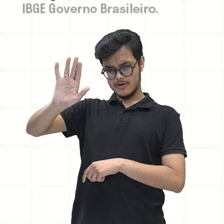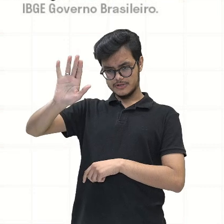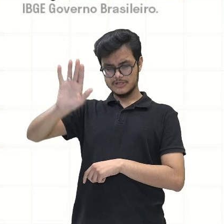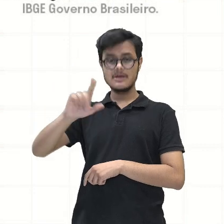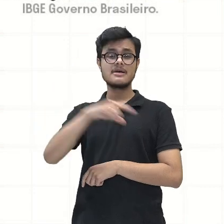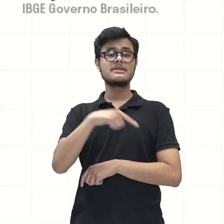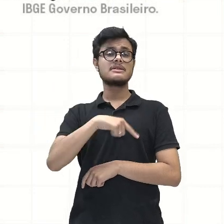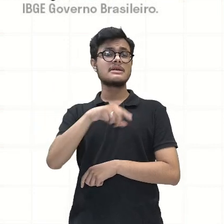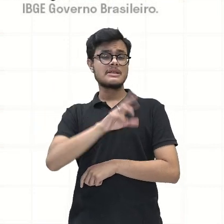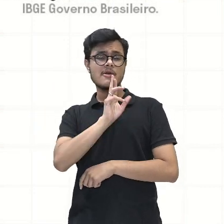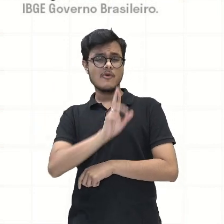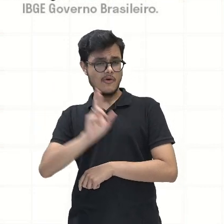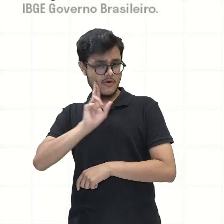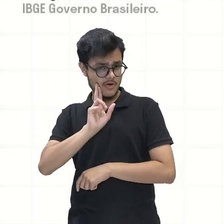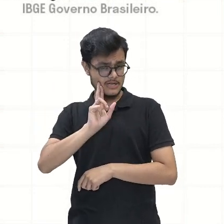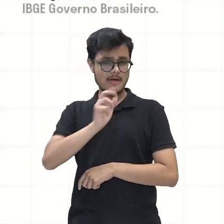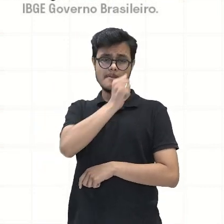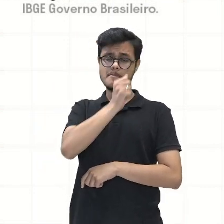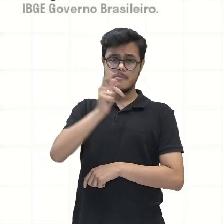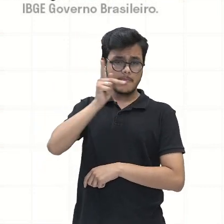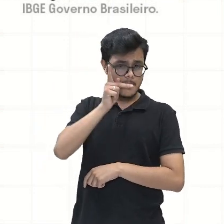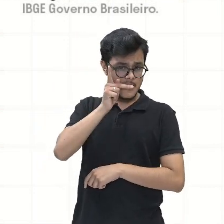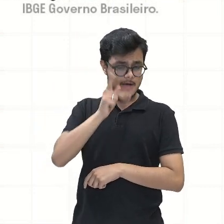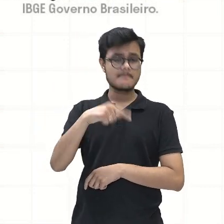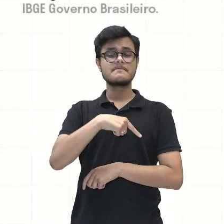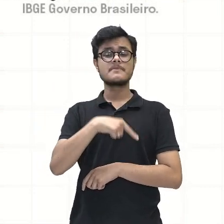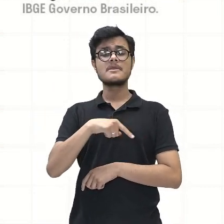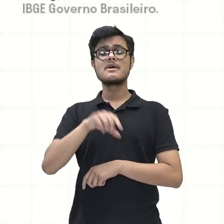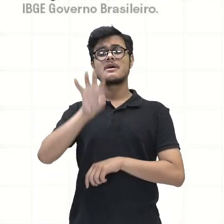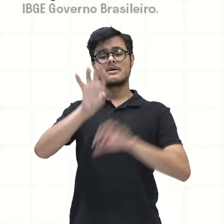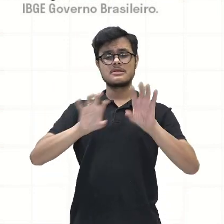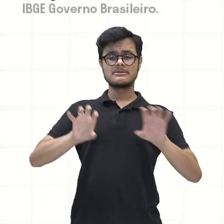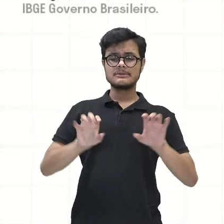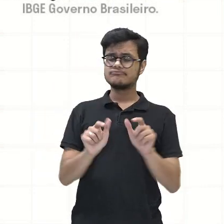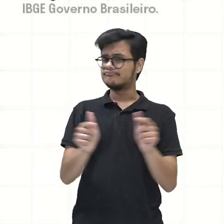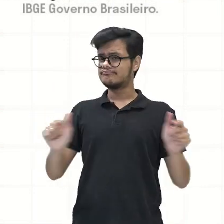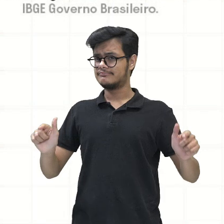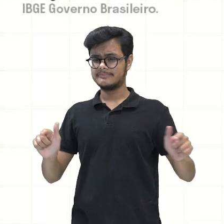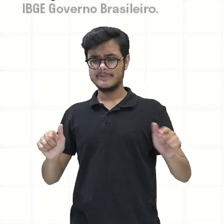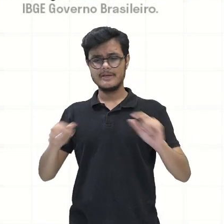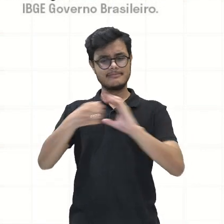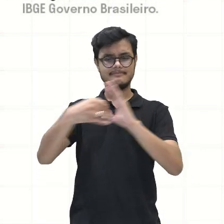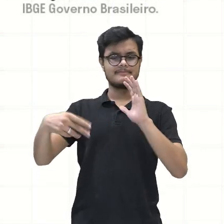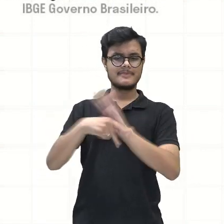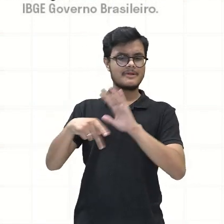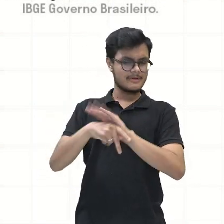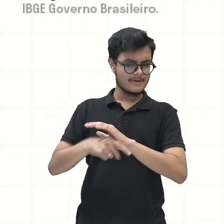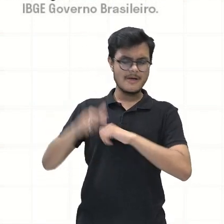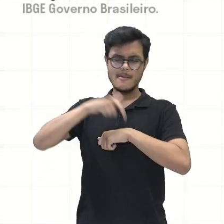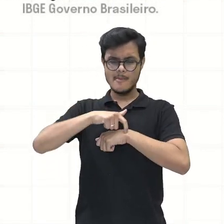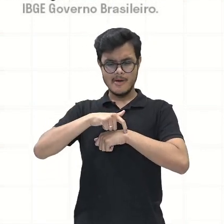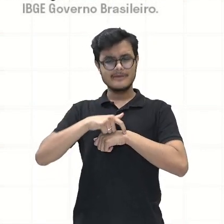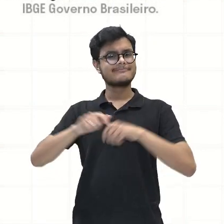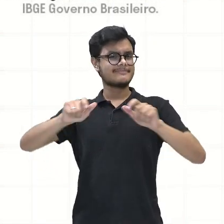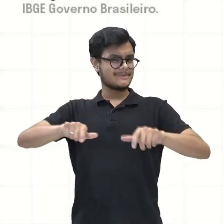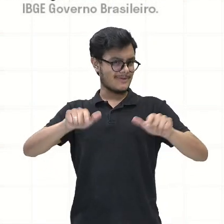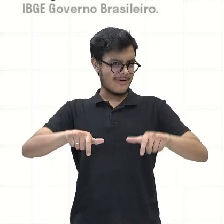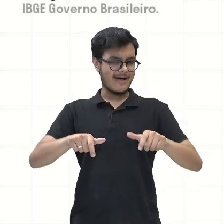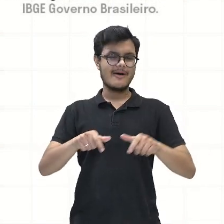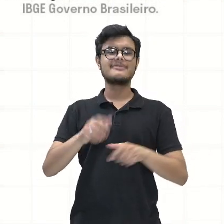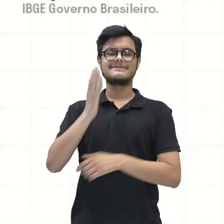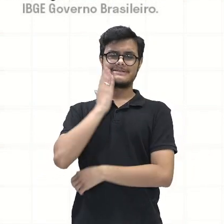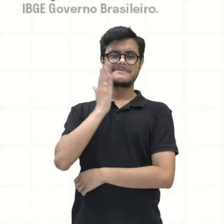de Roraima, território do Amapá, que ainda não eram, né, não tinham seus territórios ali conhecidos